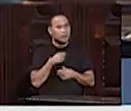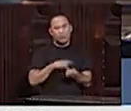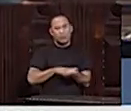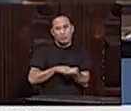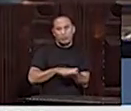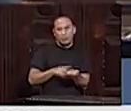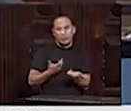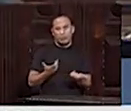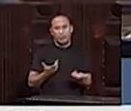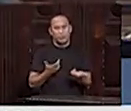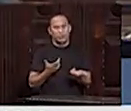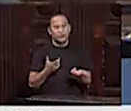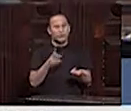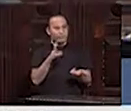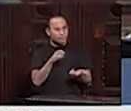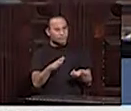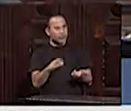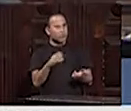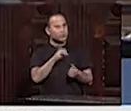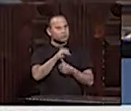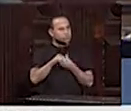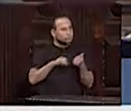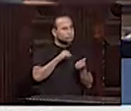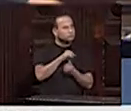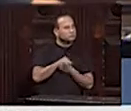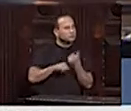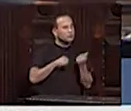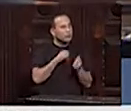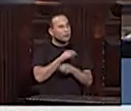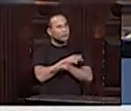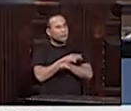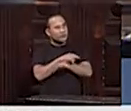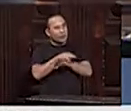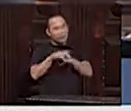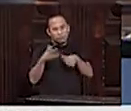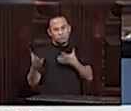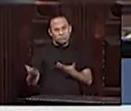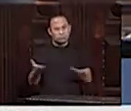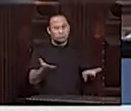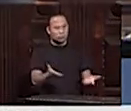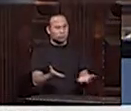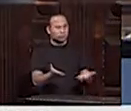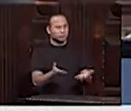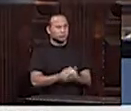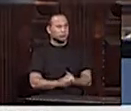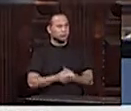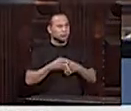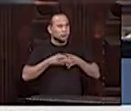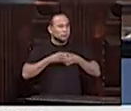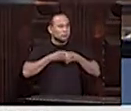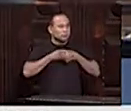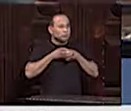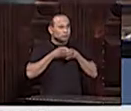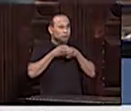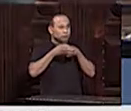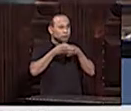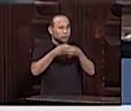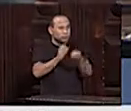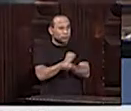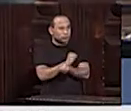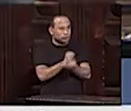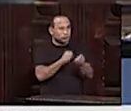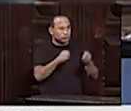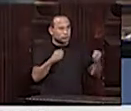o desalento vai se tornar cada vez mais forte. São muitos jovens hoje, deputado Eliomar Coelho, procurando jovens com nível de estudo